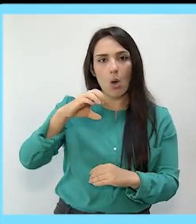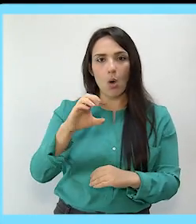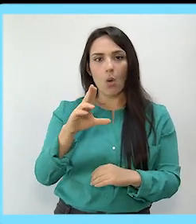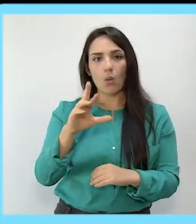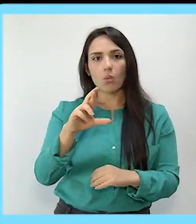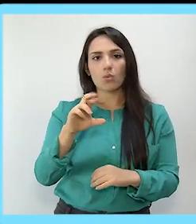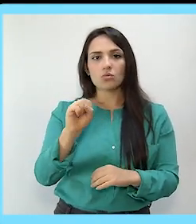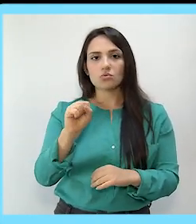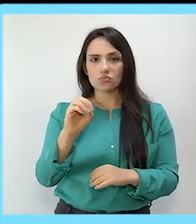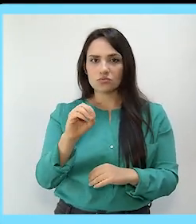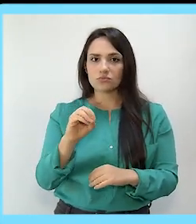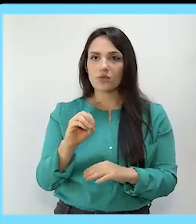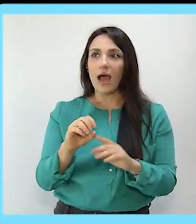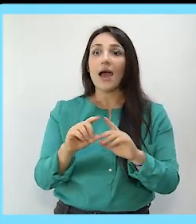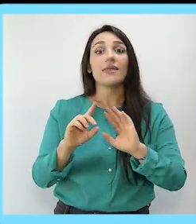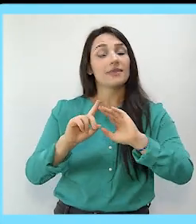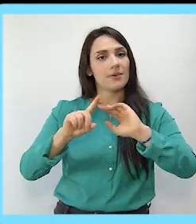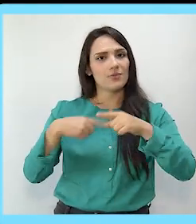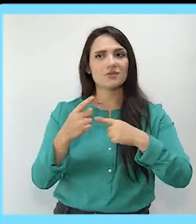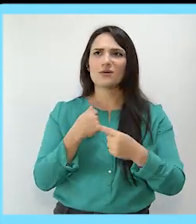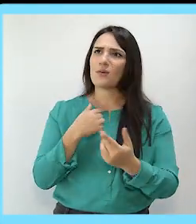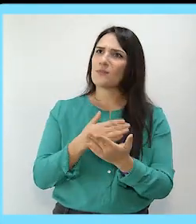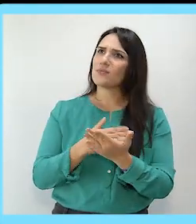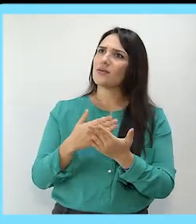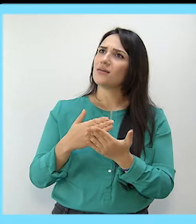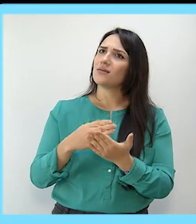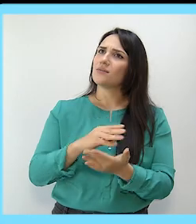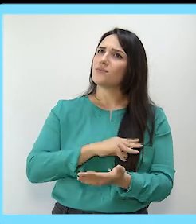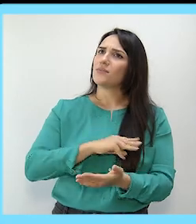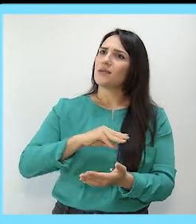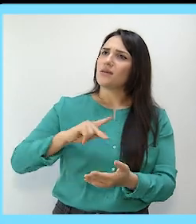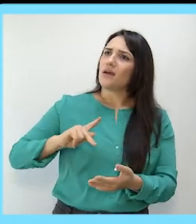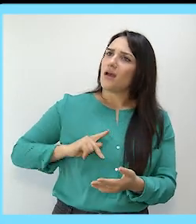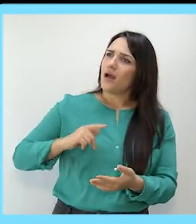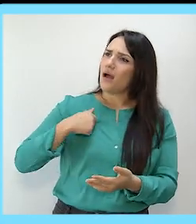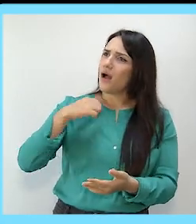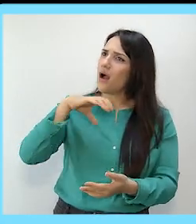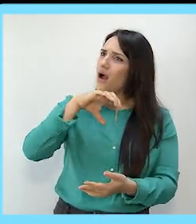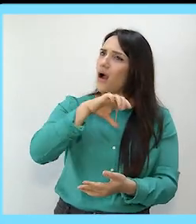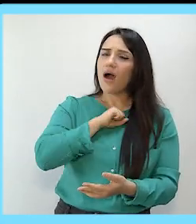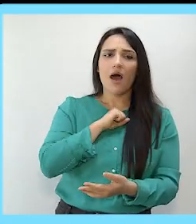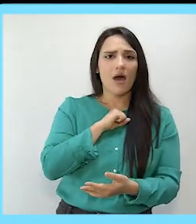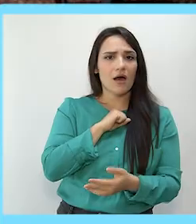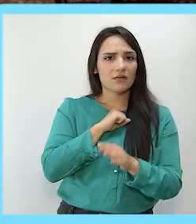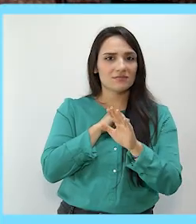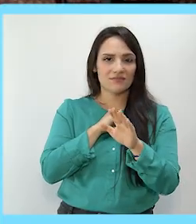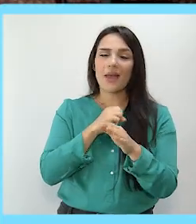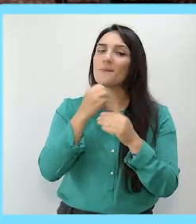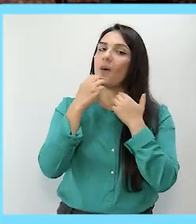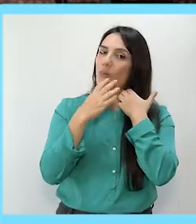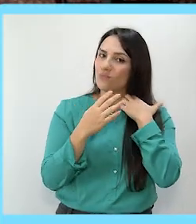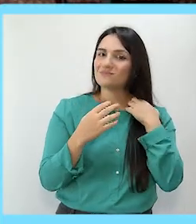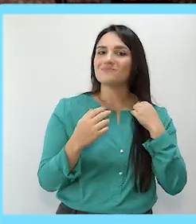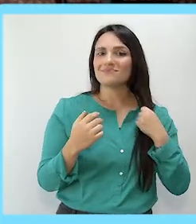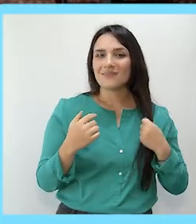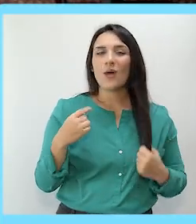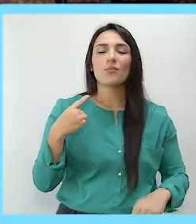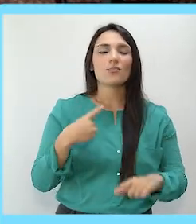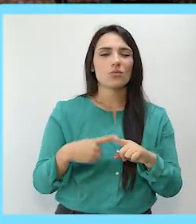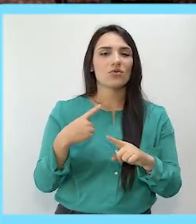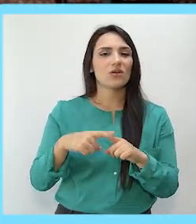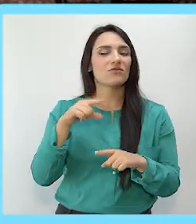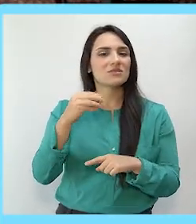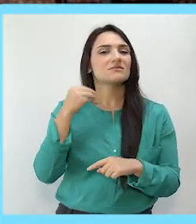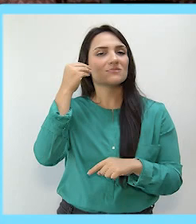eu, então, me encantei pelo Ministério Público. Então, eu dei uma volta, né? Eu costumo falar que isso mostra o